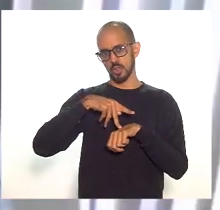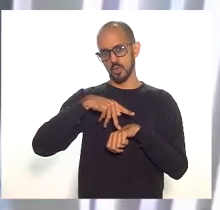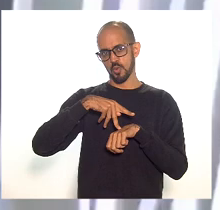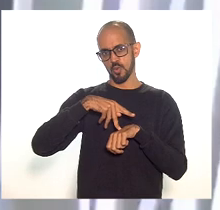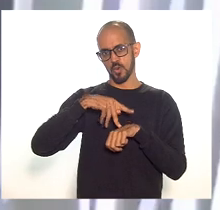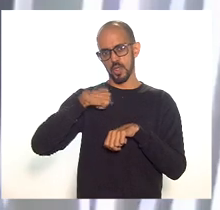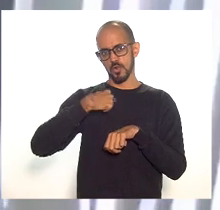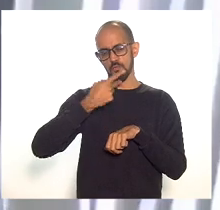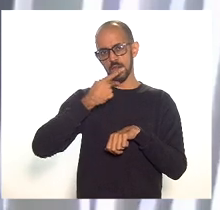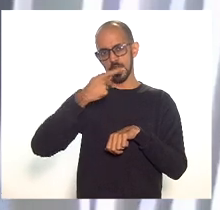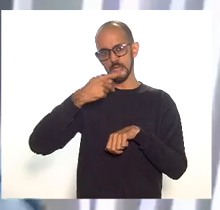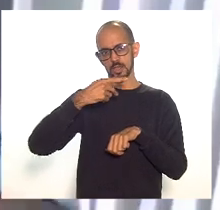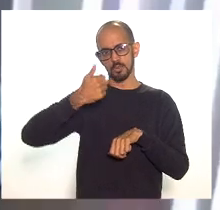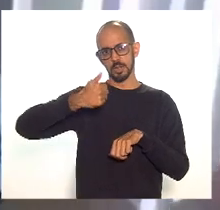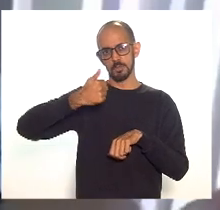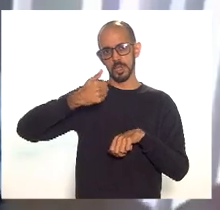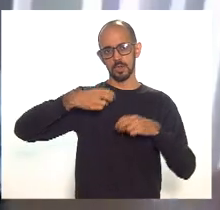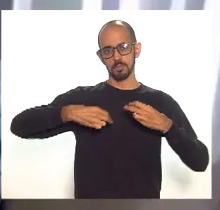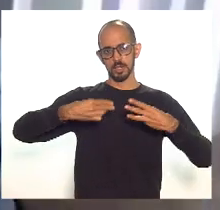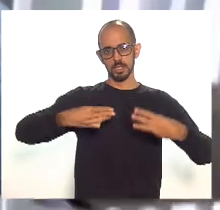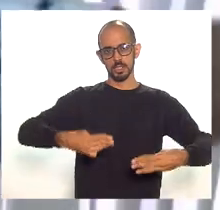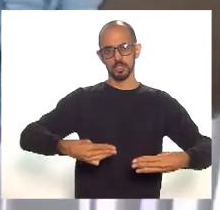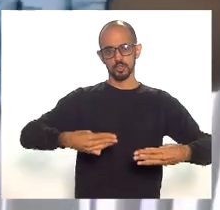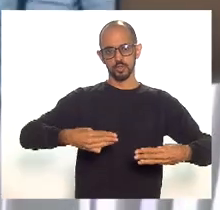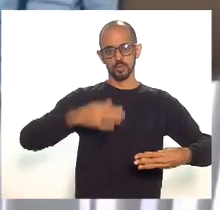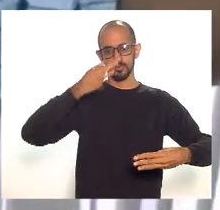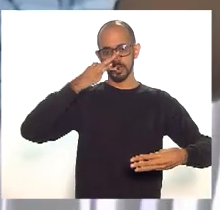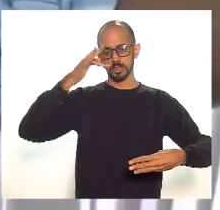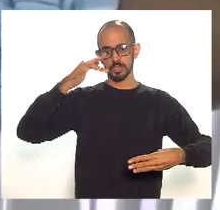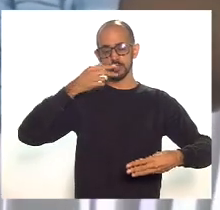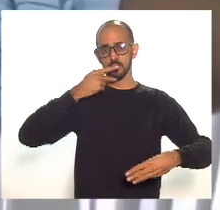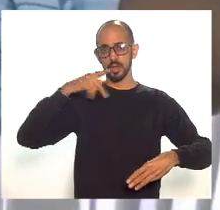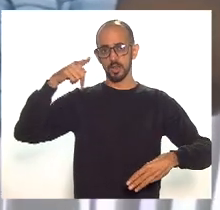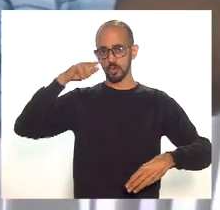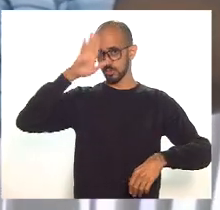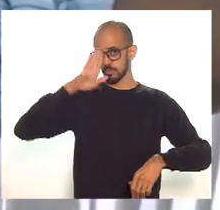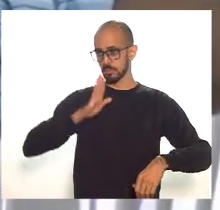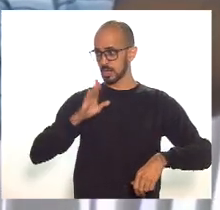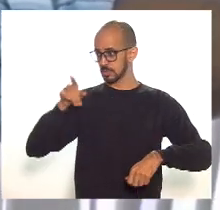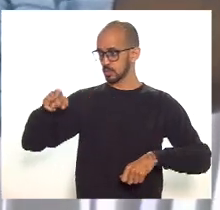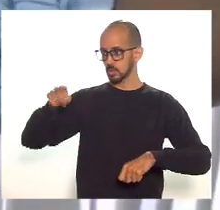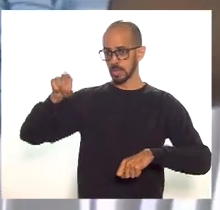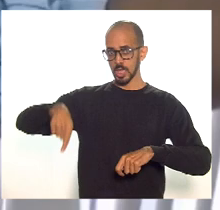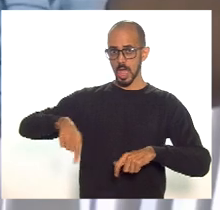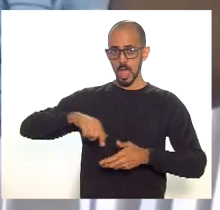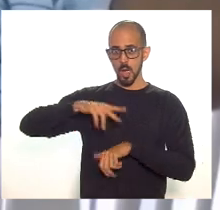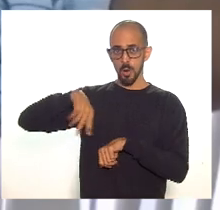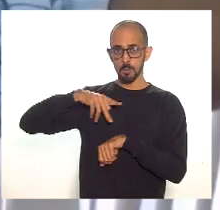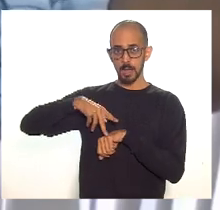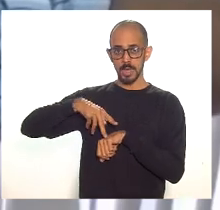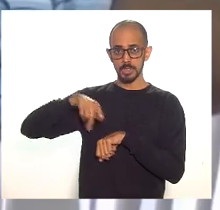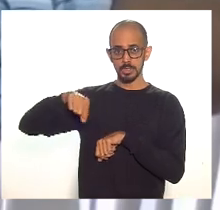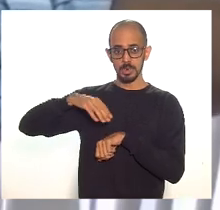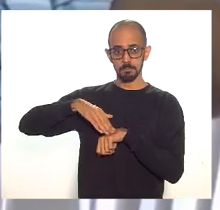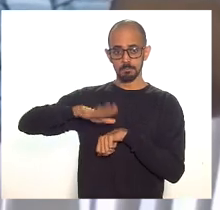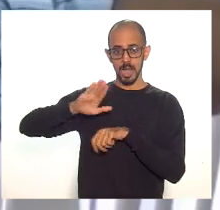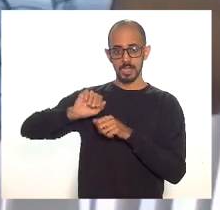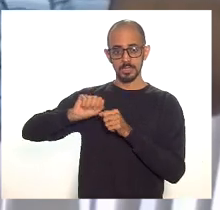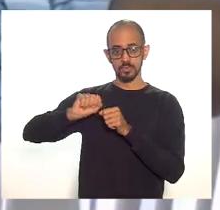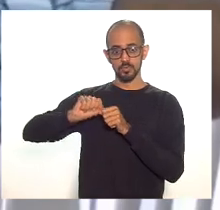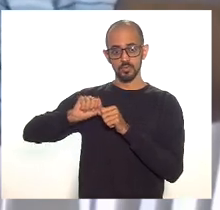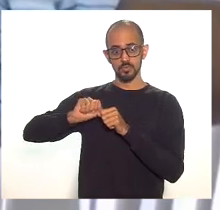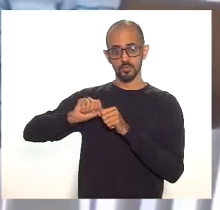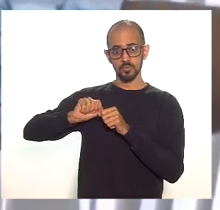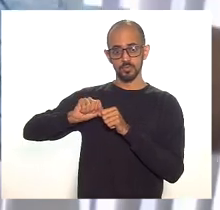episódio em que o primeiro-ministro francês do parlamento se referiu ao Brasil como sendo o país que mais tinha feito prescrição